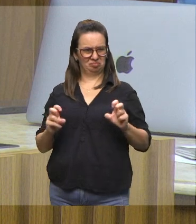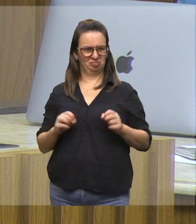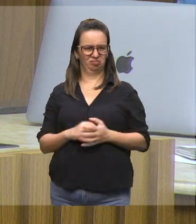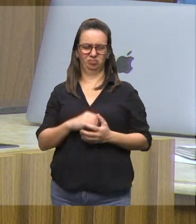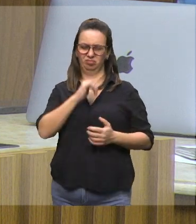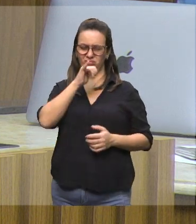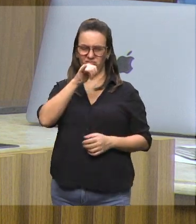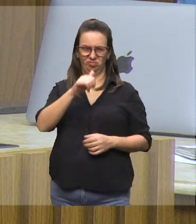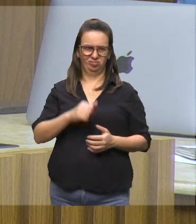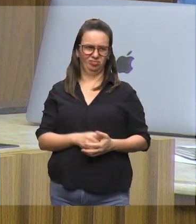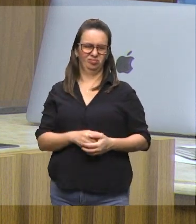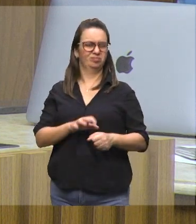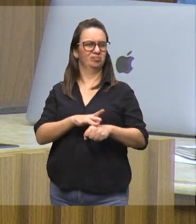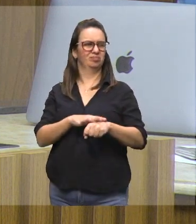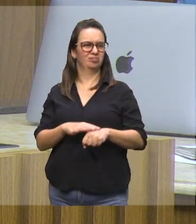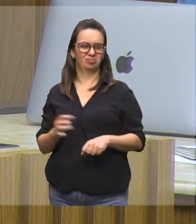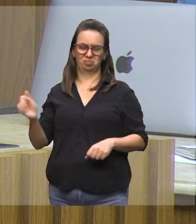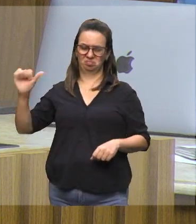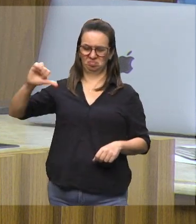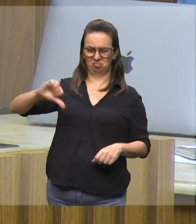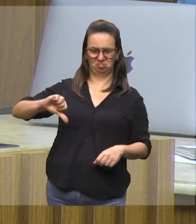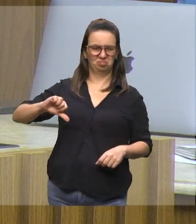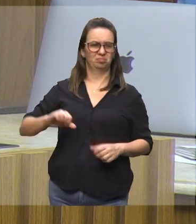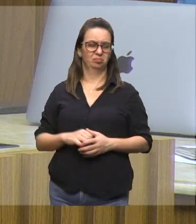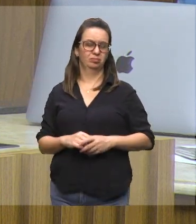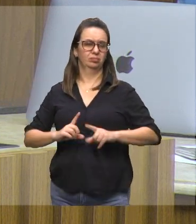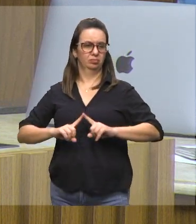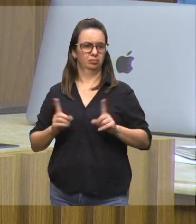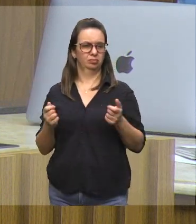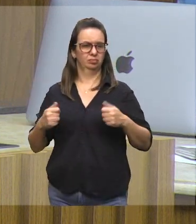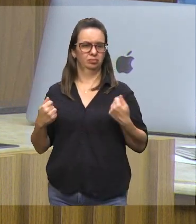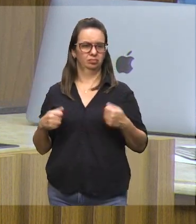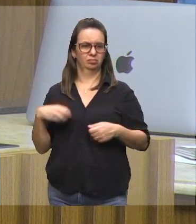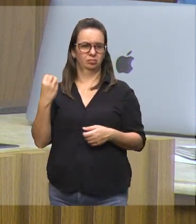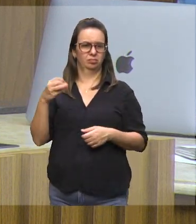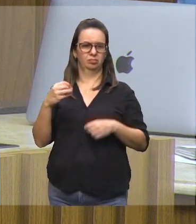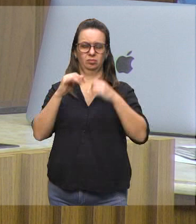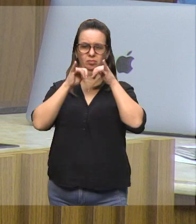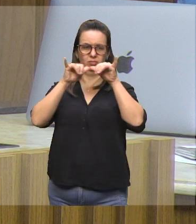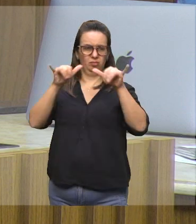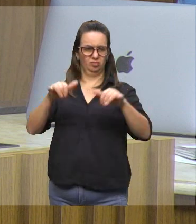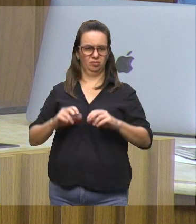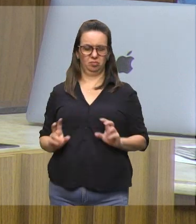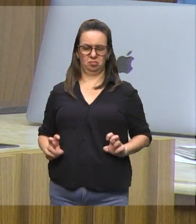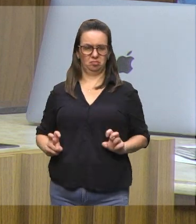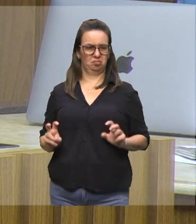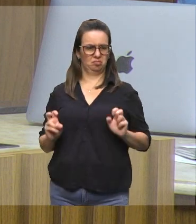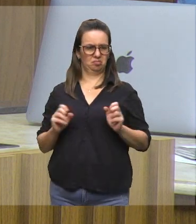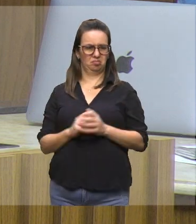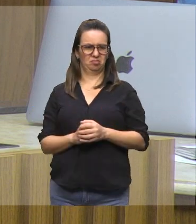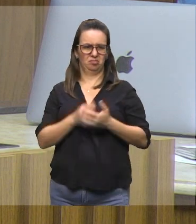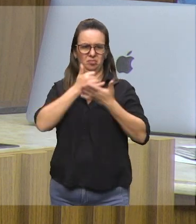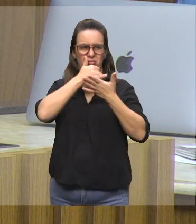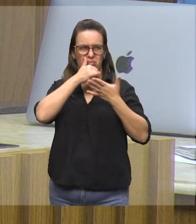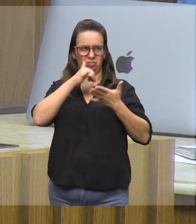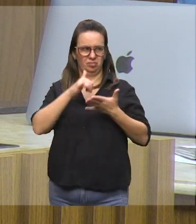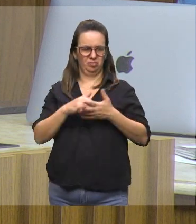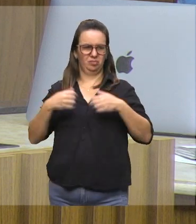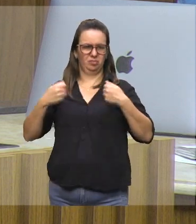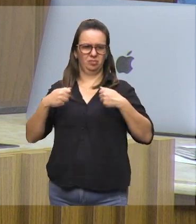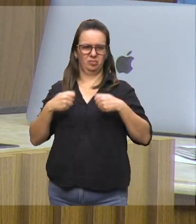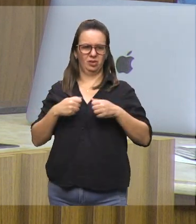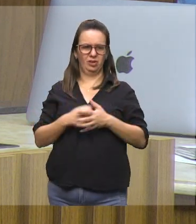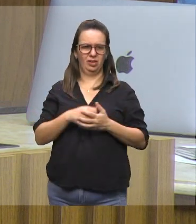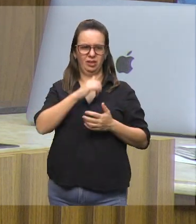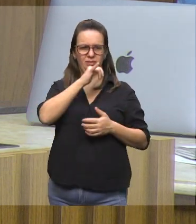mas é doença ruim. Mas temos que falar do câncer. E quando falamos de um câncer que é uma droga, temos que falar da droga. E temos